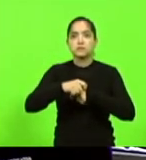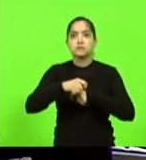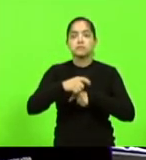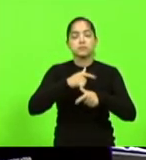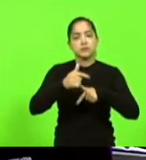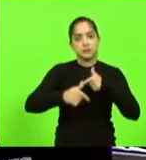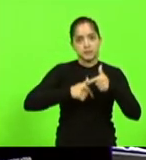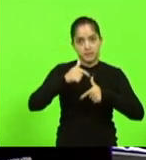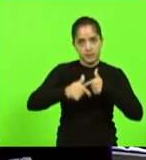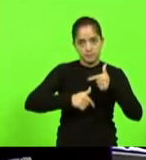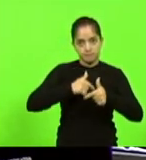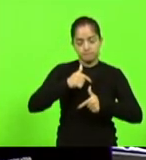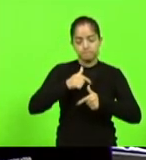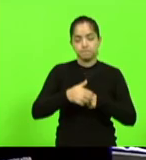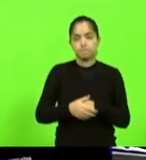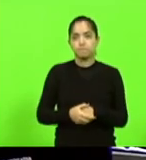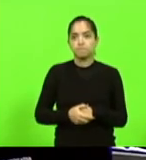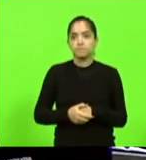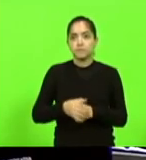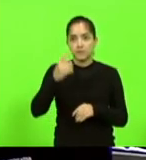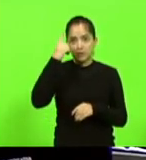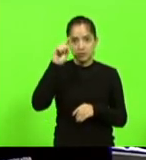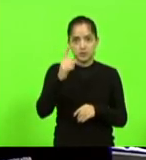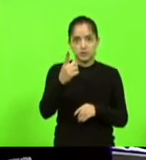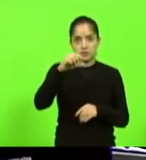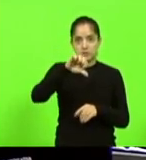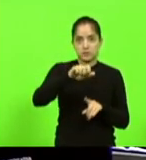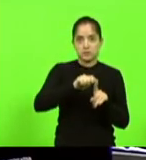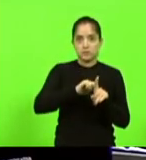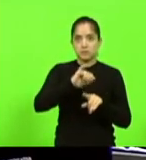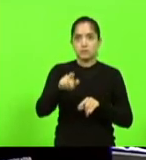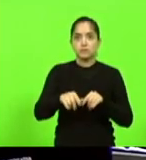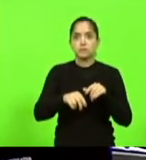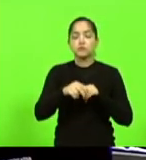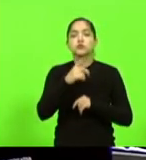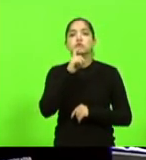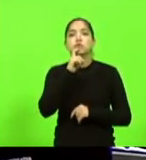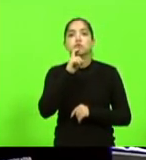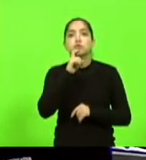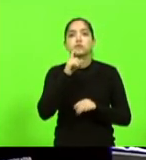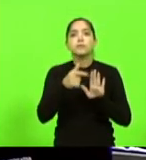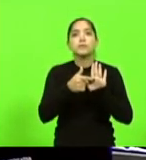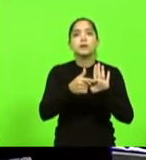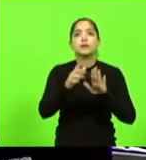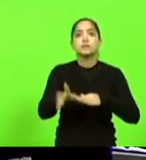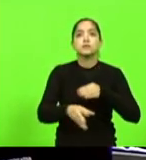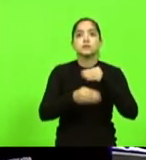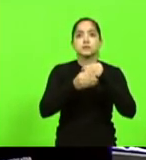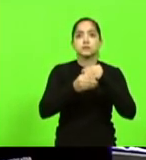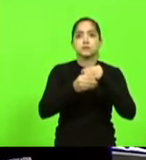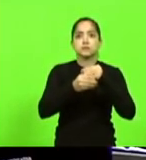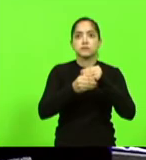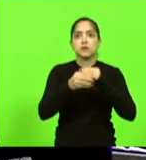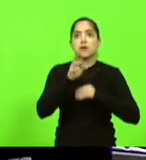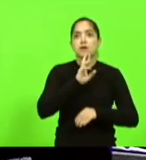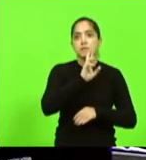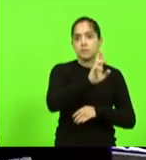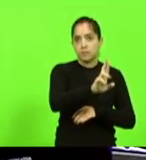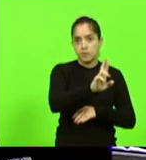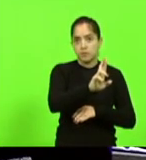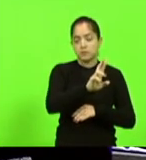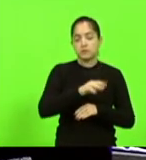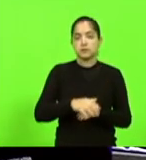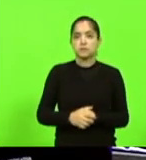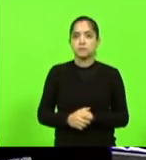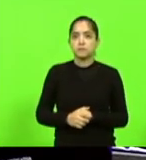Trabalho. Dia 19 de julho, prazo final para apresentação de emendas e respostas às